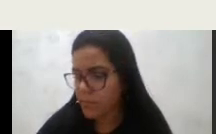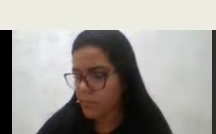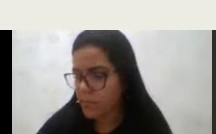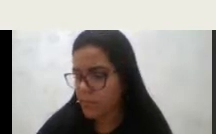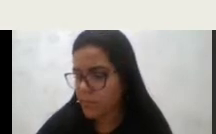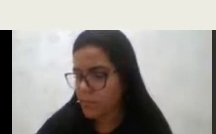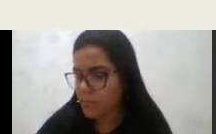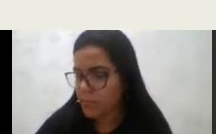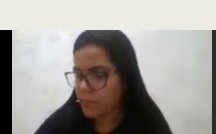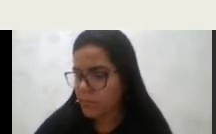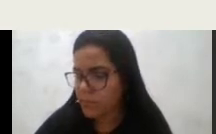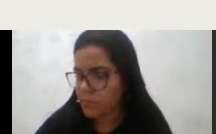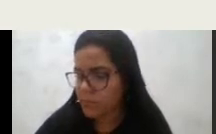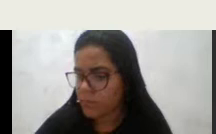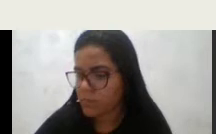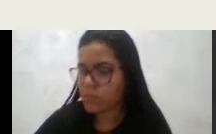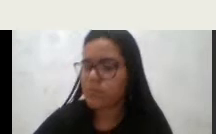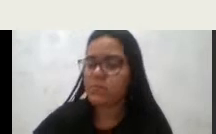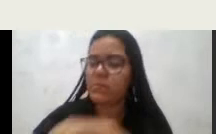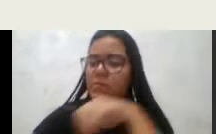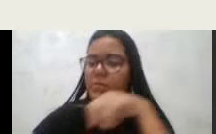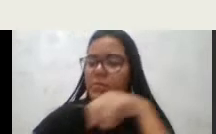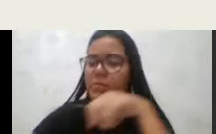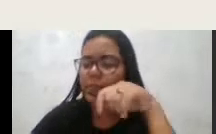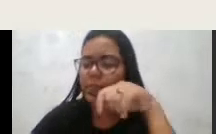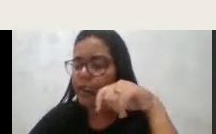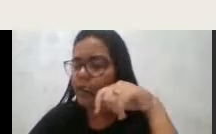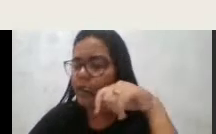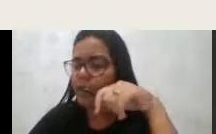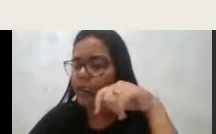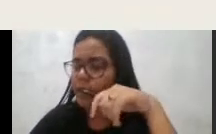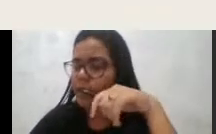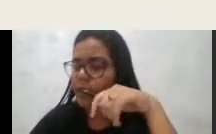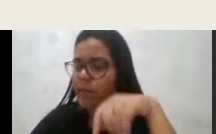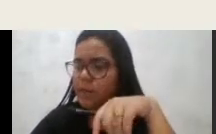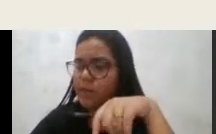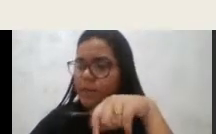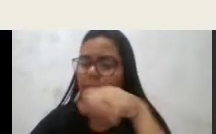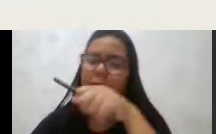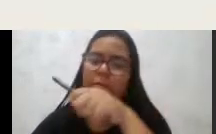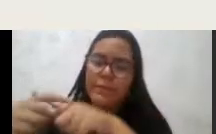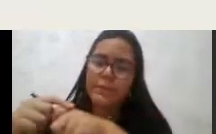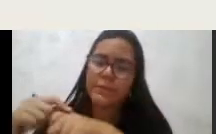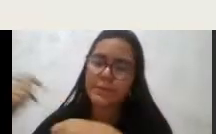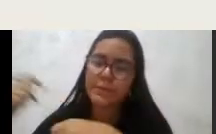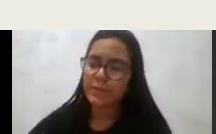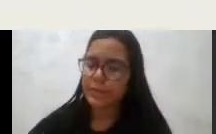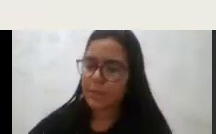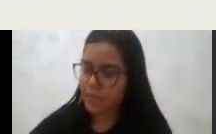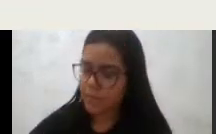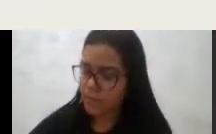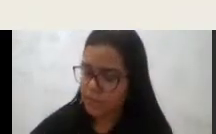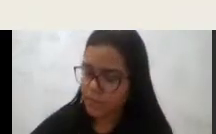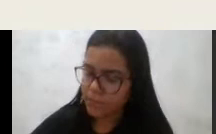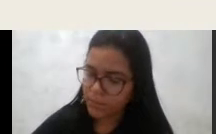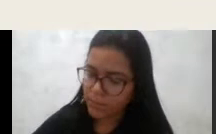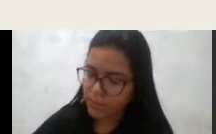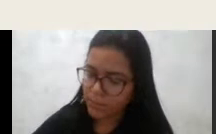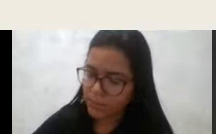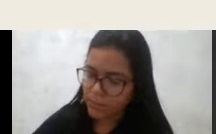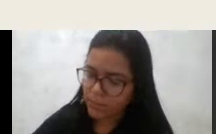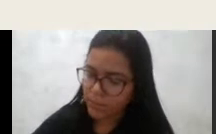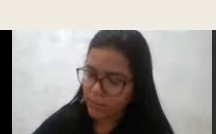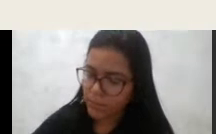hoje, principalmente a qualidade de água, o que a gente tem de melhor, né, e a única coisa, por exemplo, é um recurso que se a